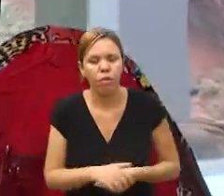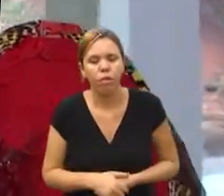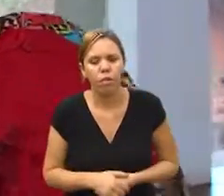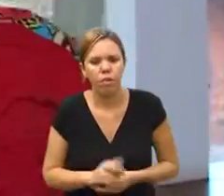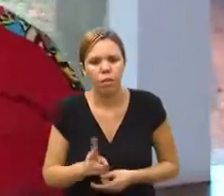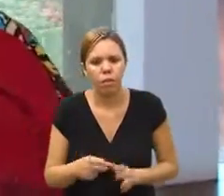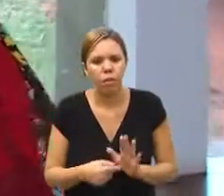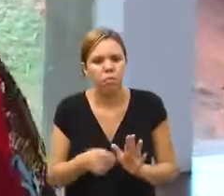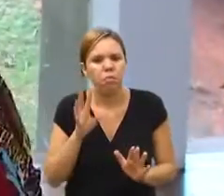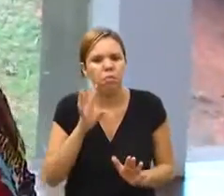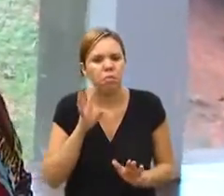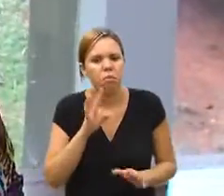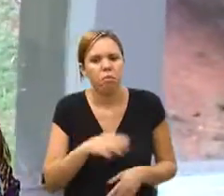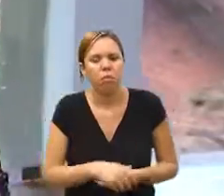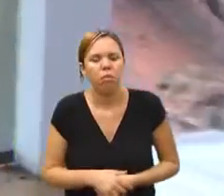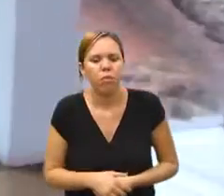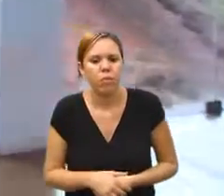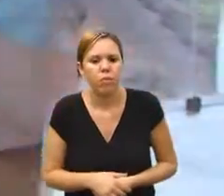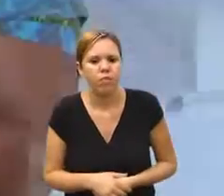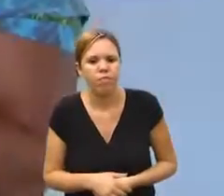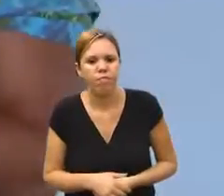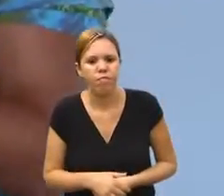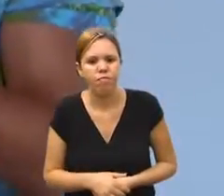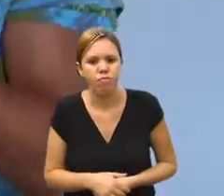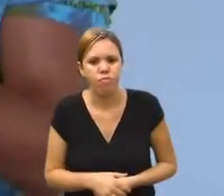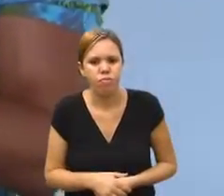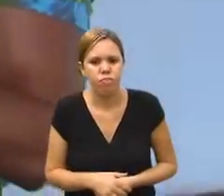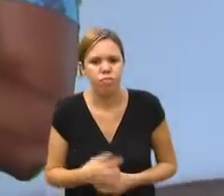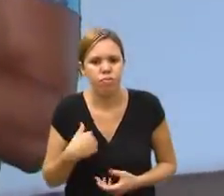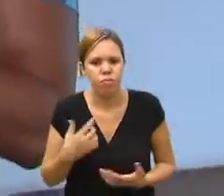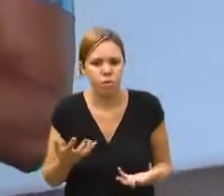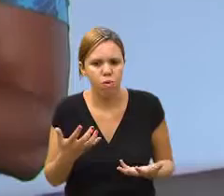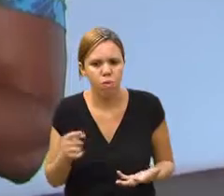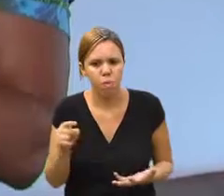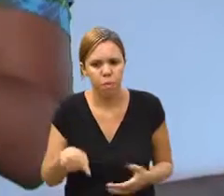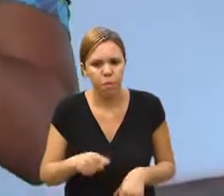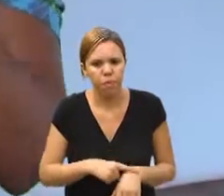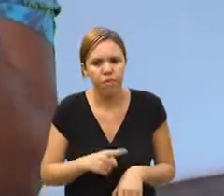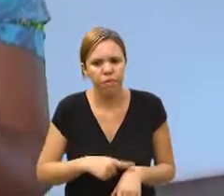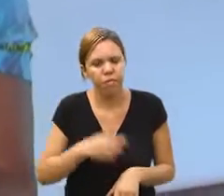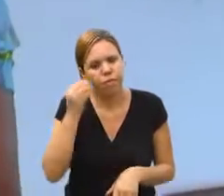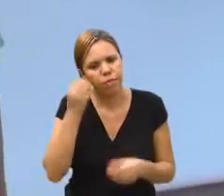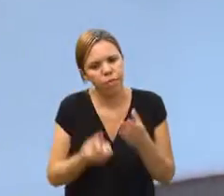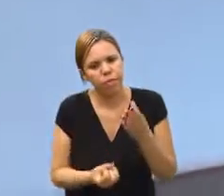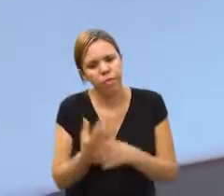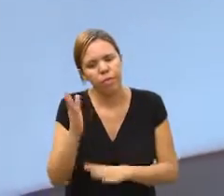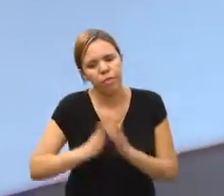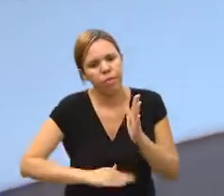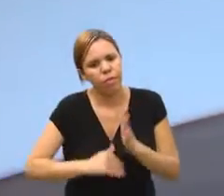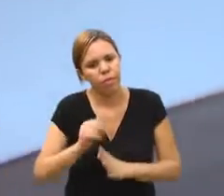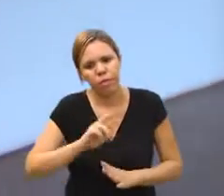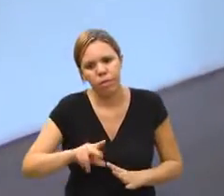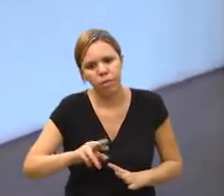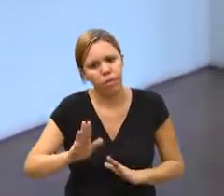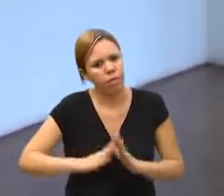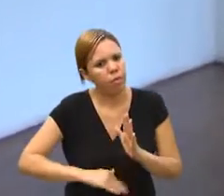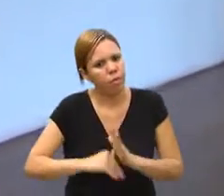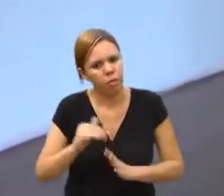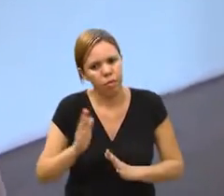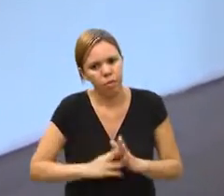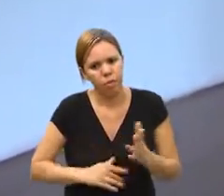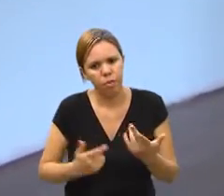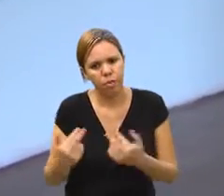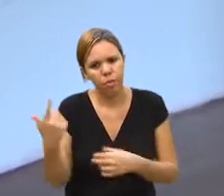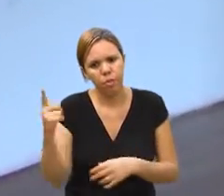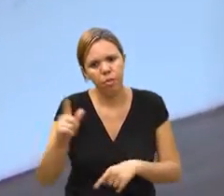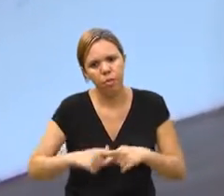você vê bem legal, né? Fica uma... E essa é uma instalação. Então, eu quis, nesse momento, tentar criar uma pintura que não fosse usar tinta, como se eu estivesse pintando